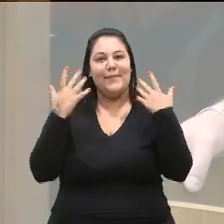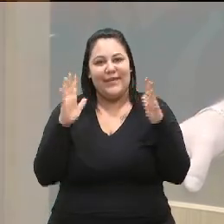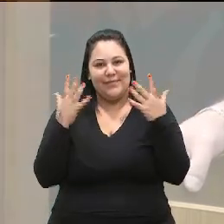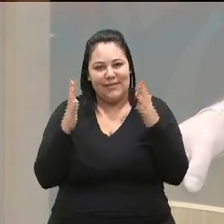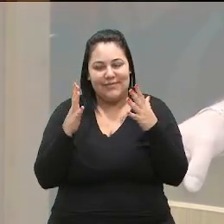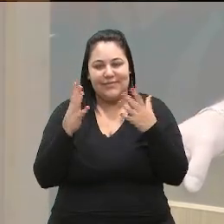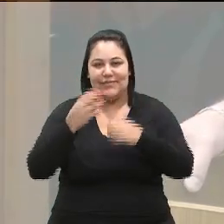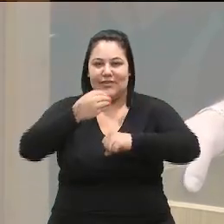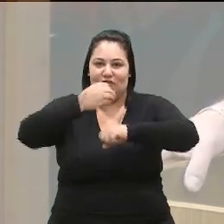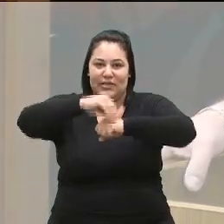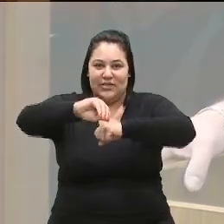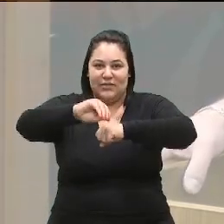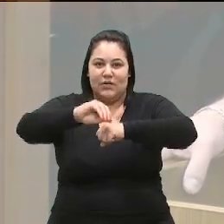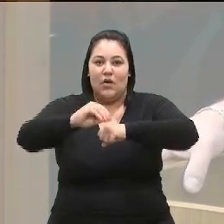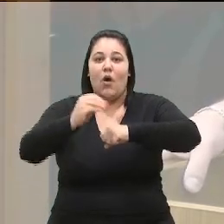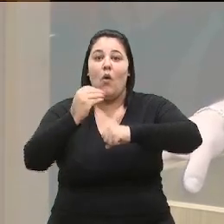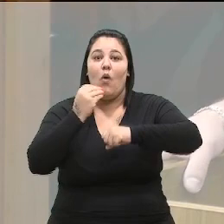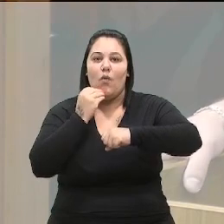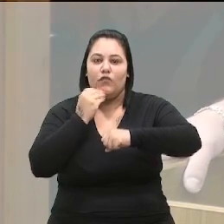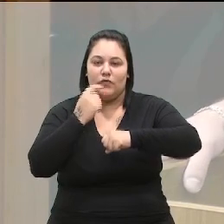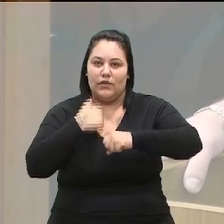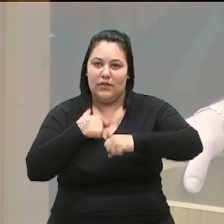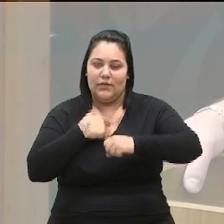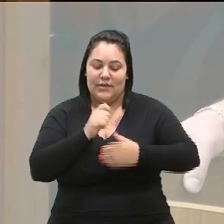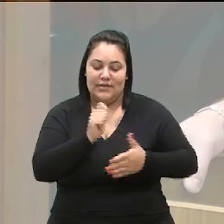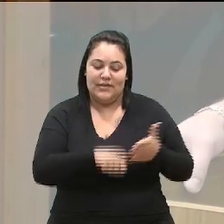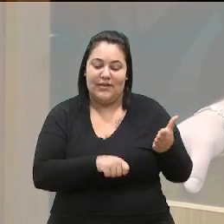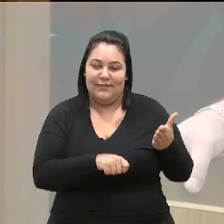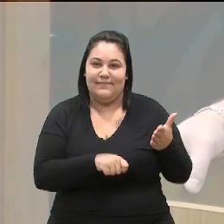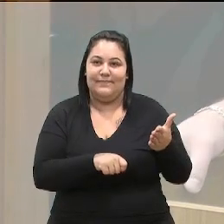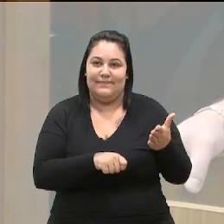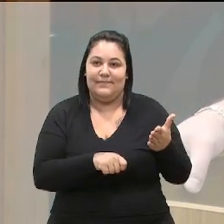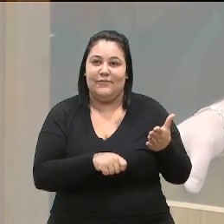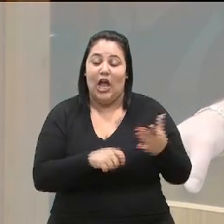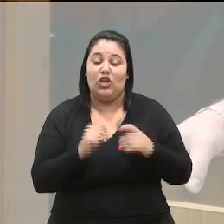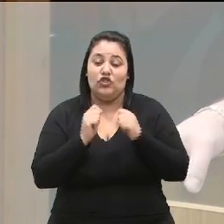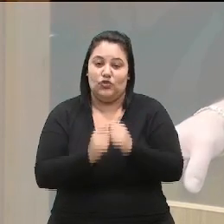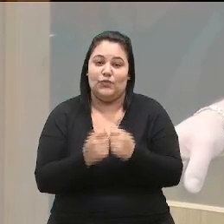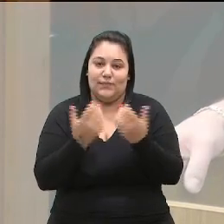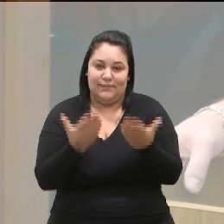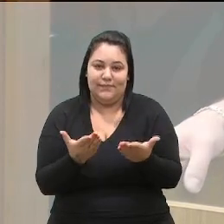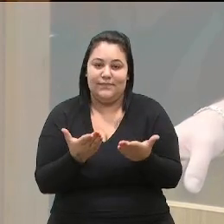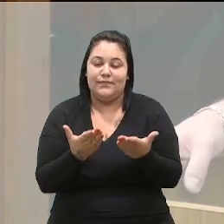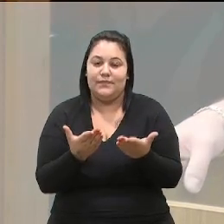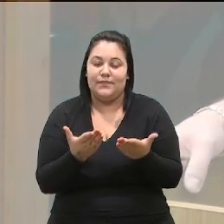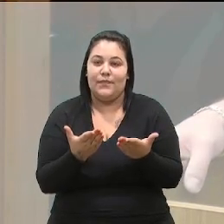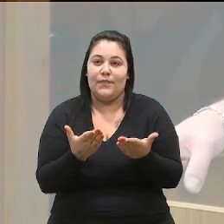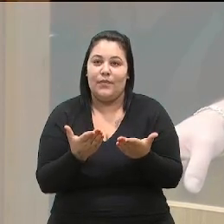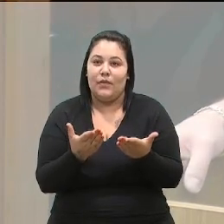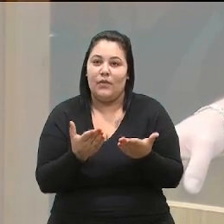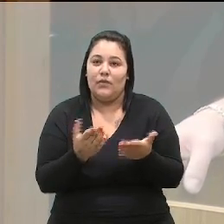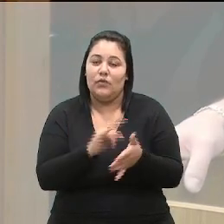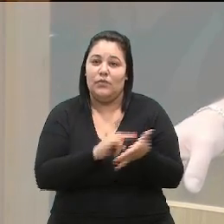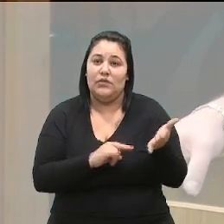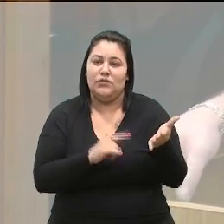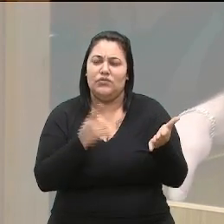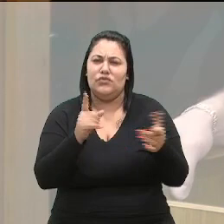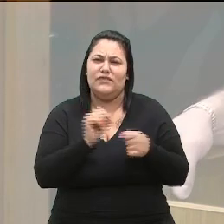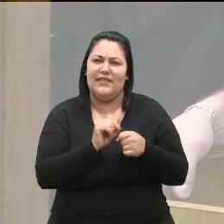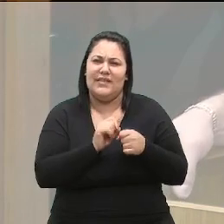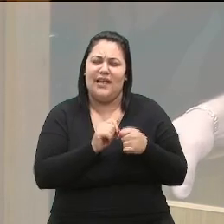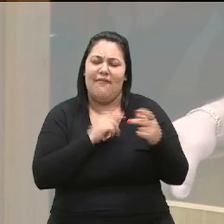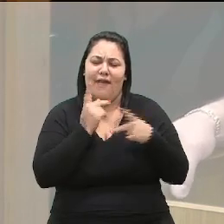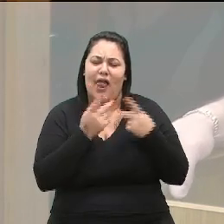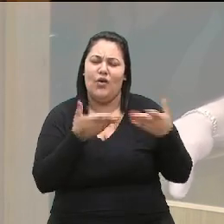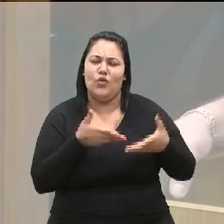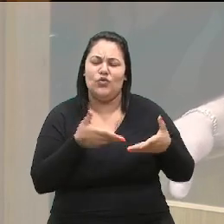pela proposição obviamente assinei convite do Senhor em conjunto dessa Moção e quando o senhor fez a sua fala